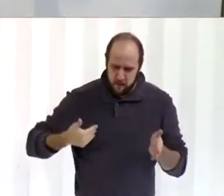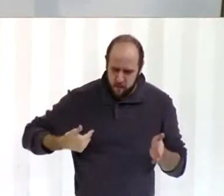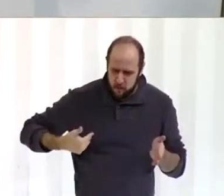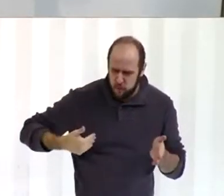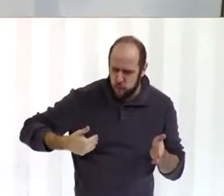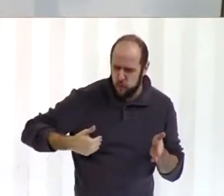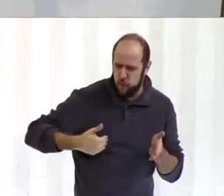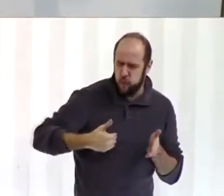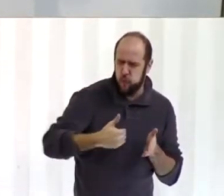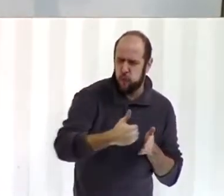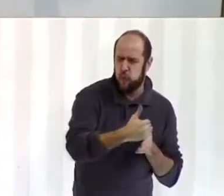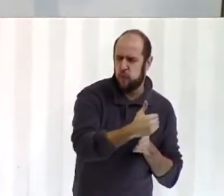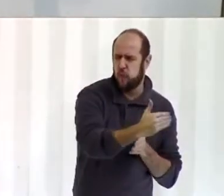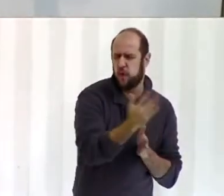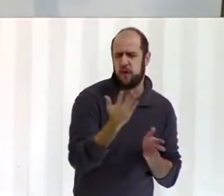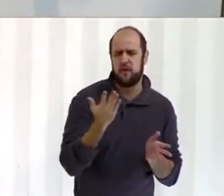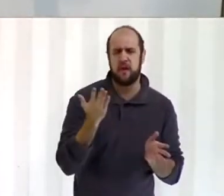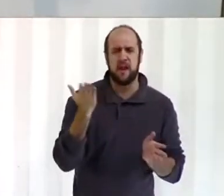imaginar